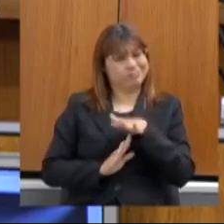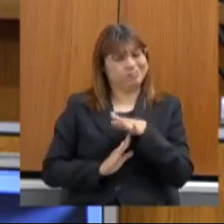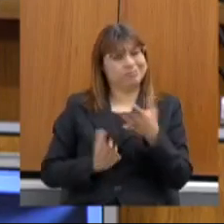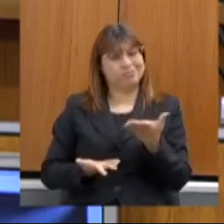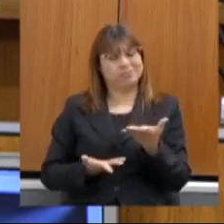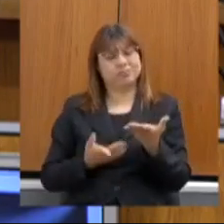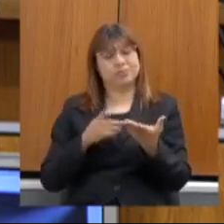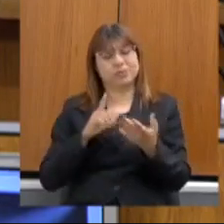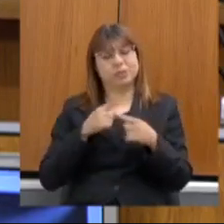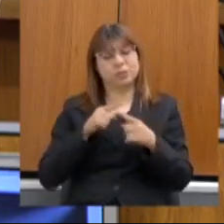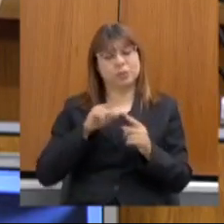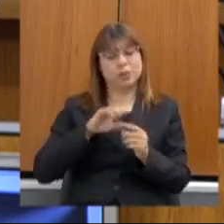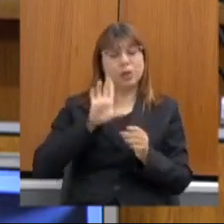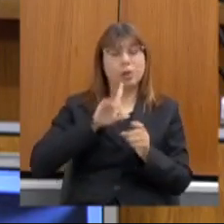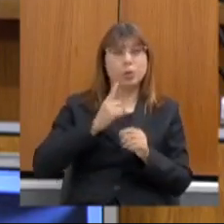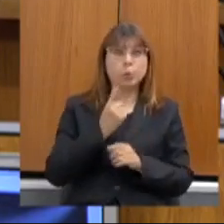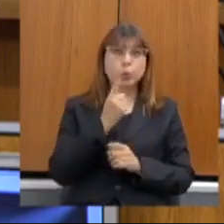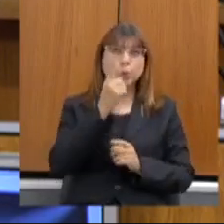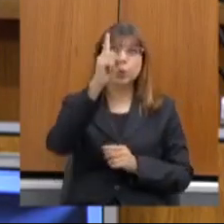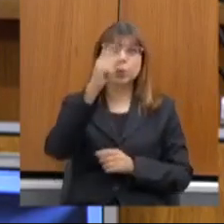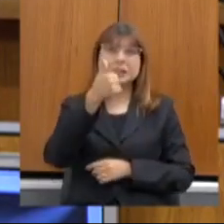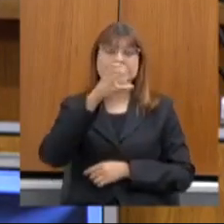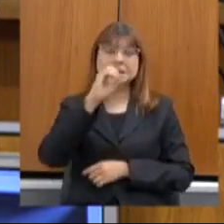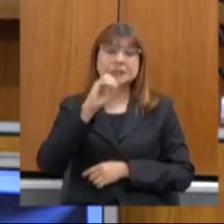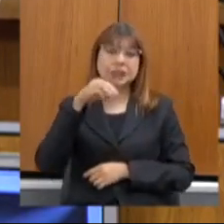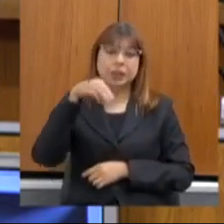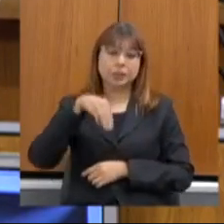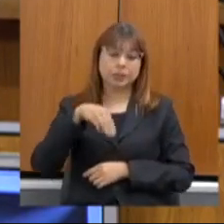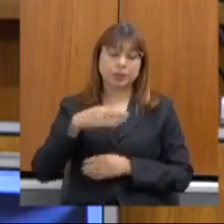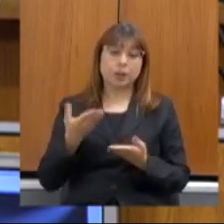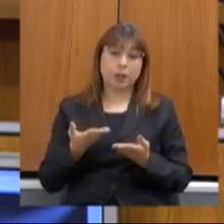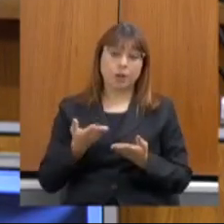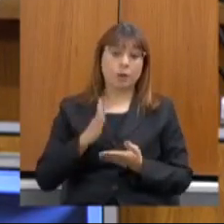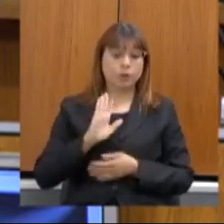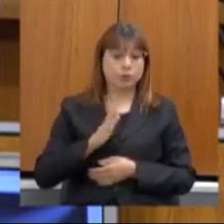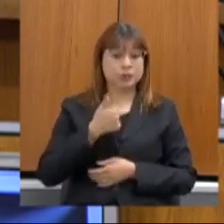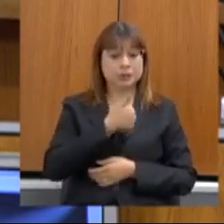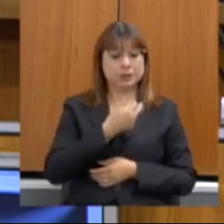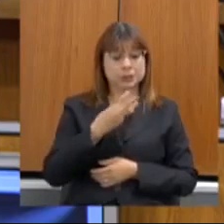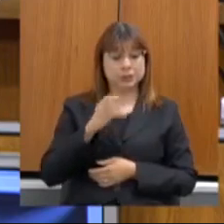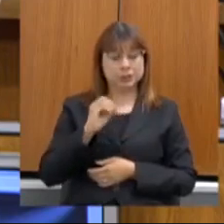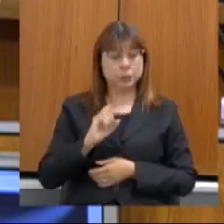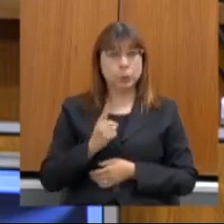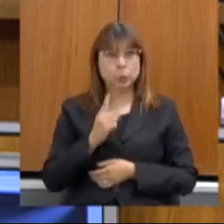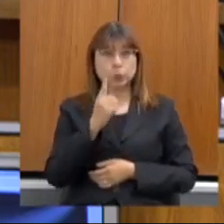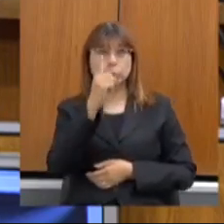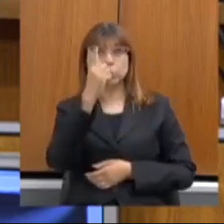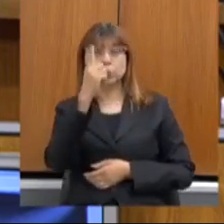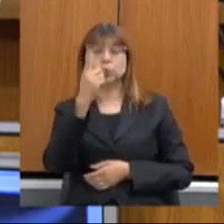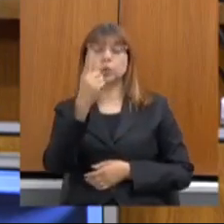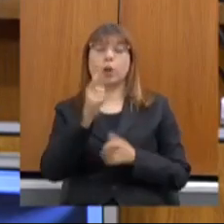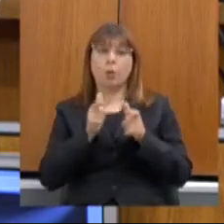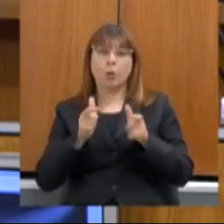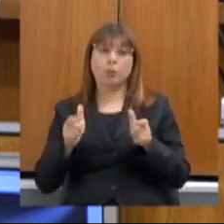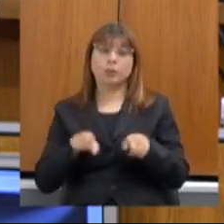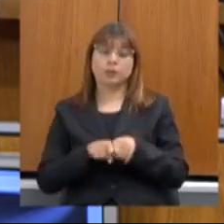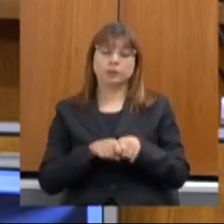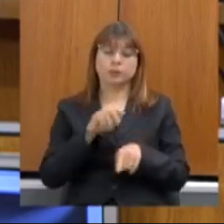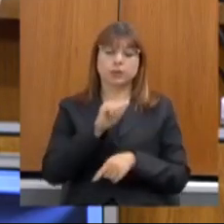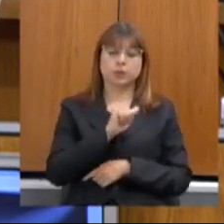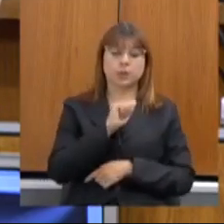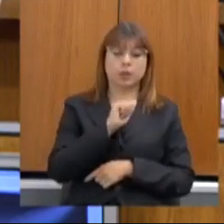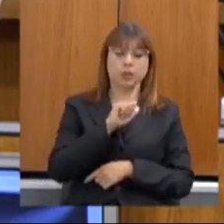uma altura de torre de 100m sendo que atualmente as torres comerciais atingem 130m e crescendo e o